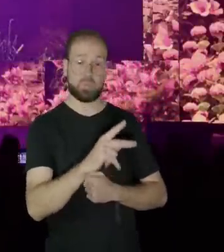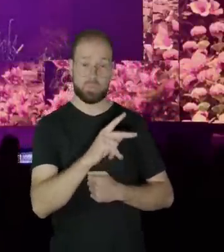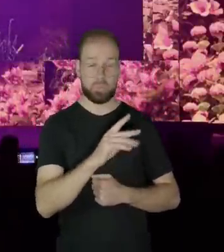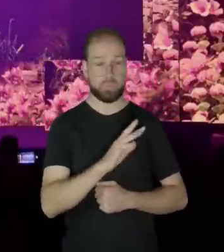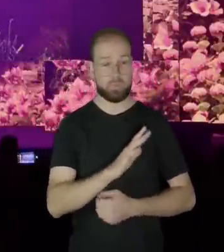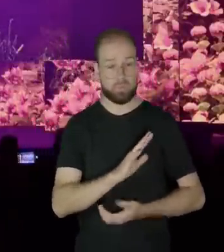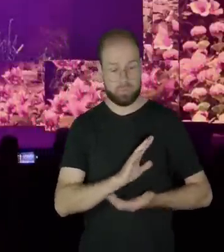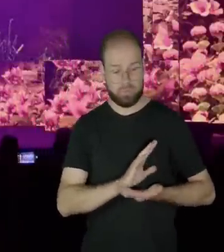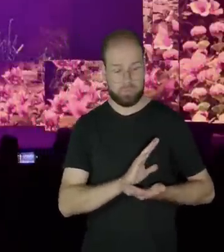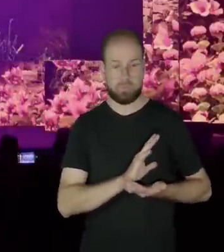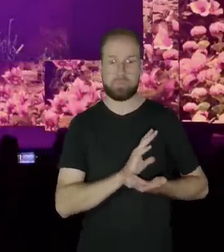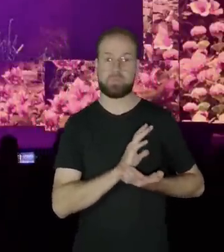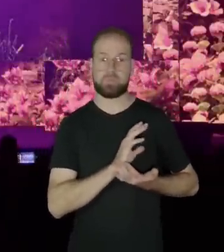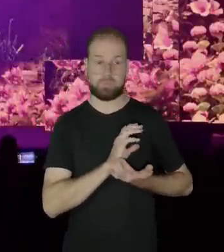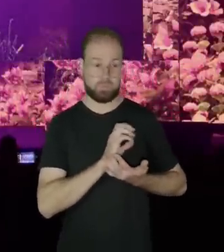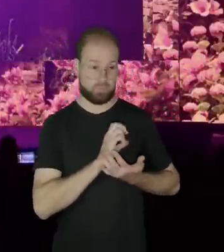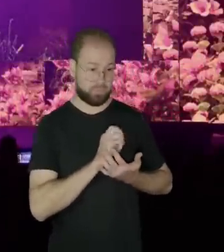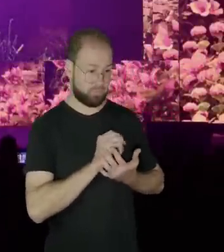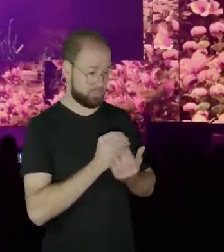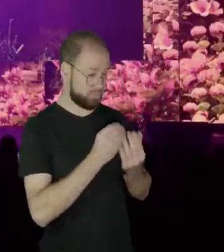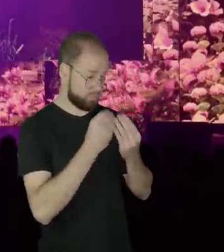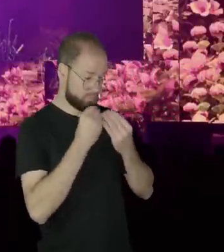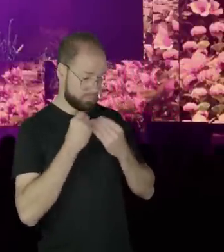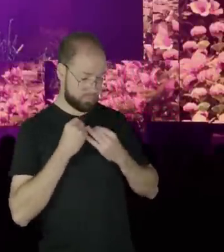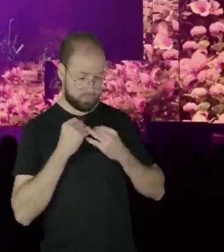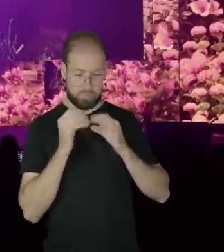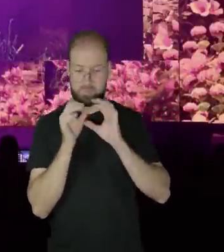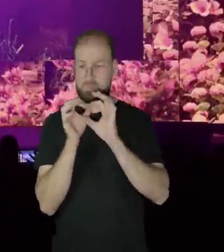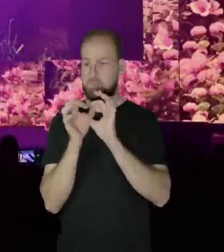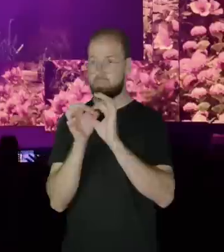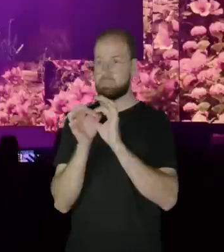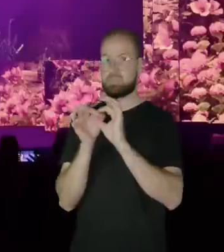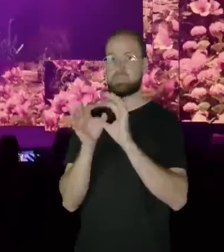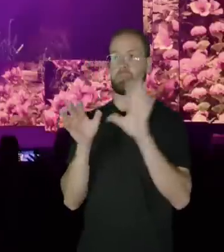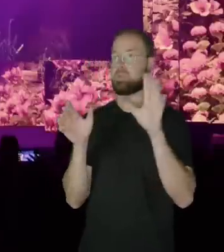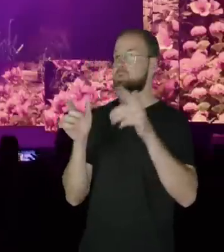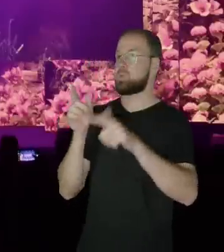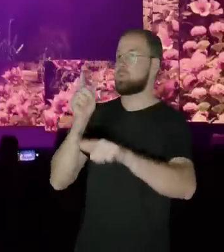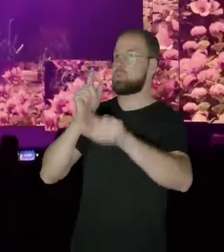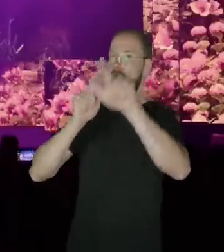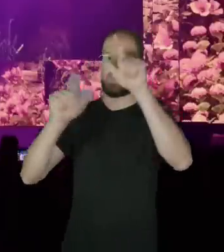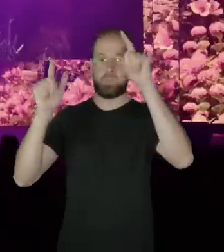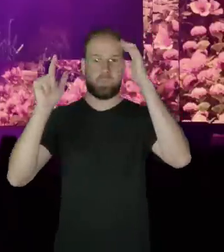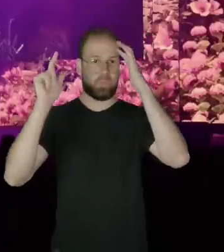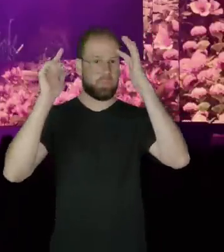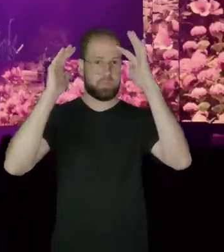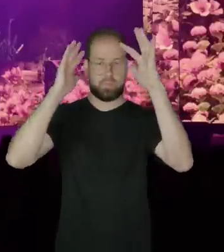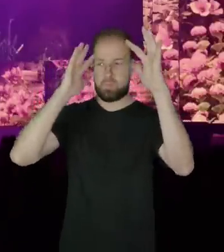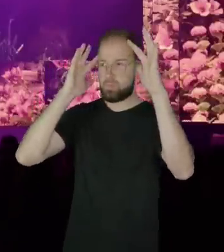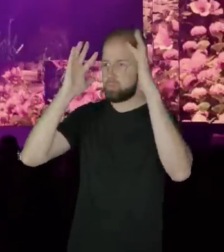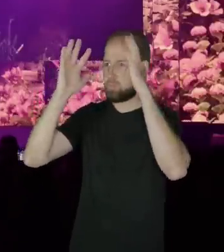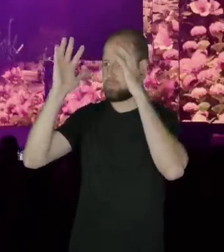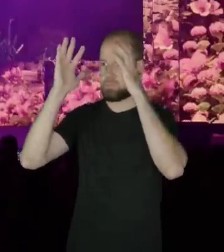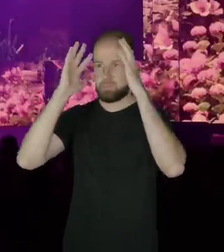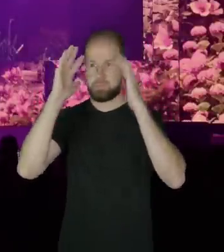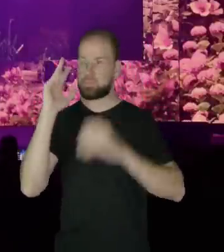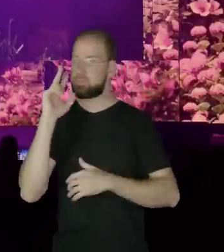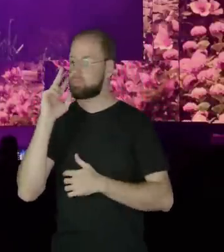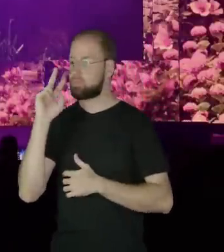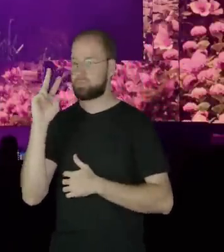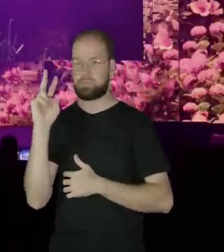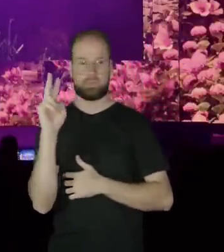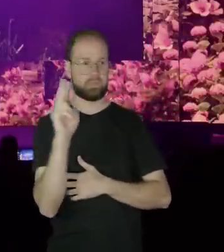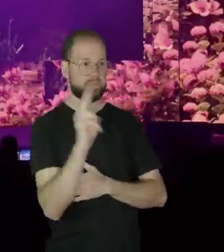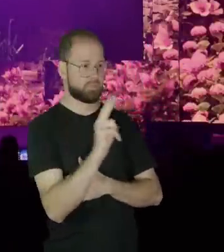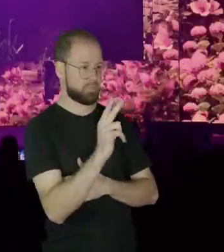Que me liberta das minhas paixões, beijo a tua